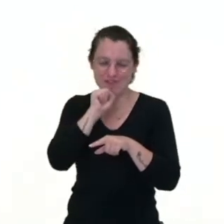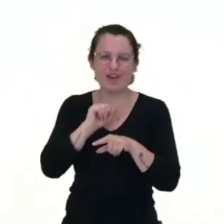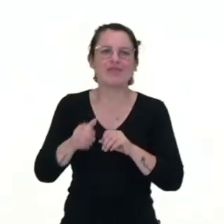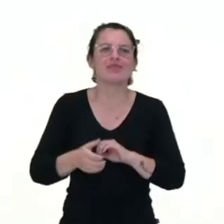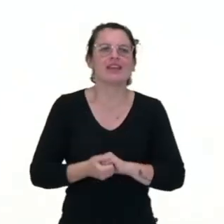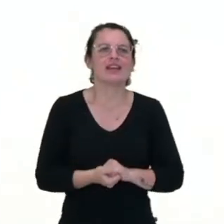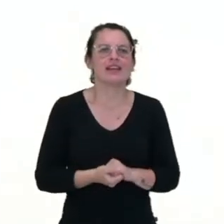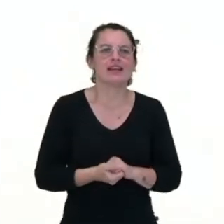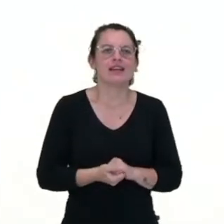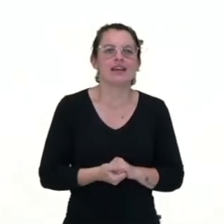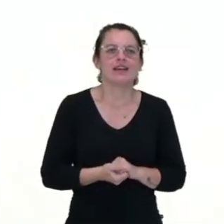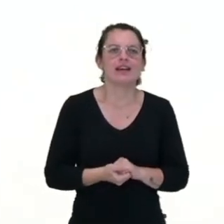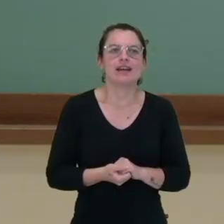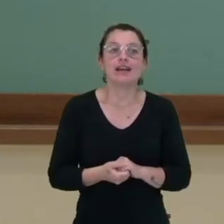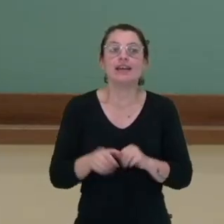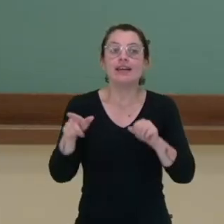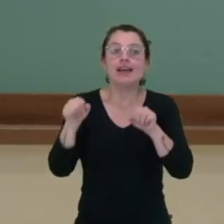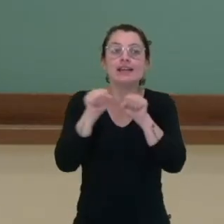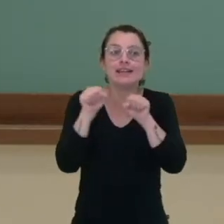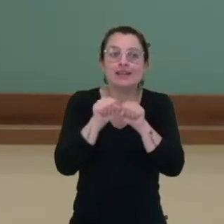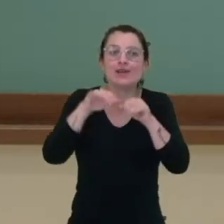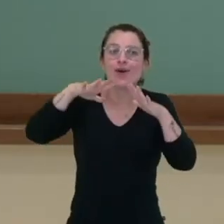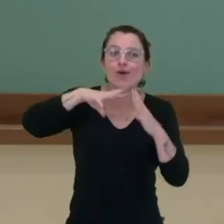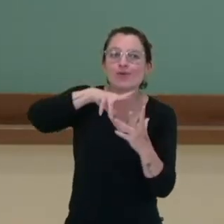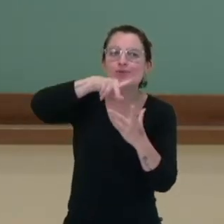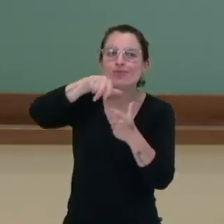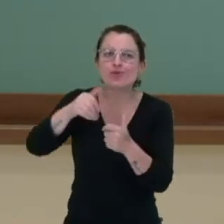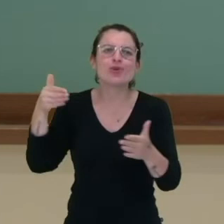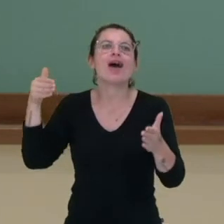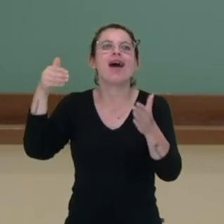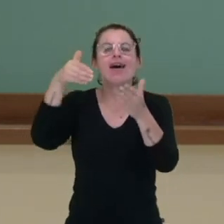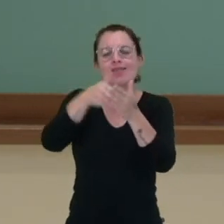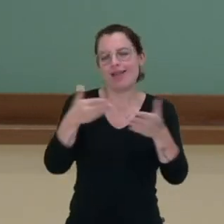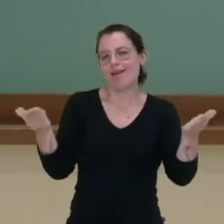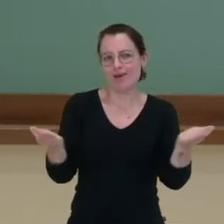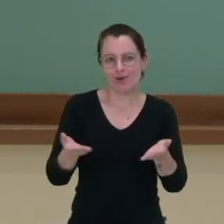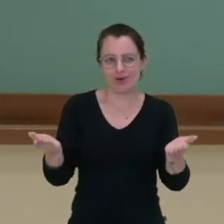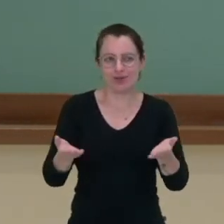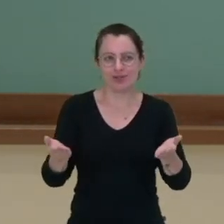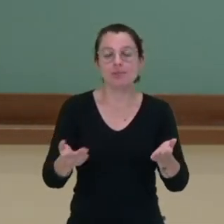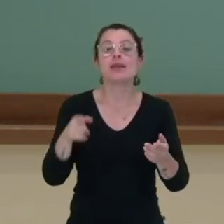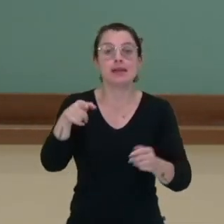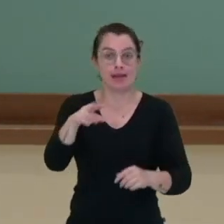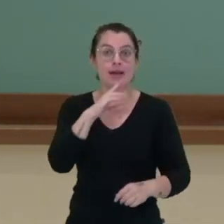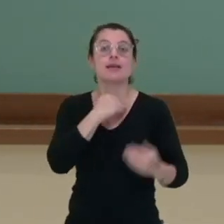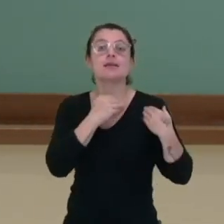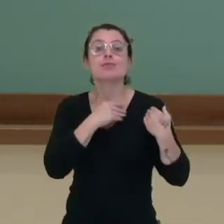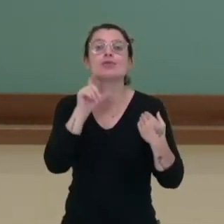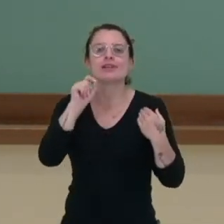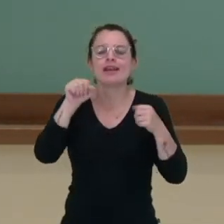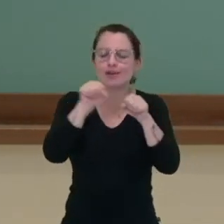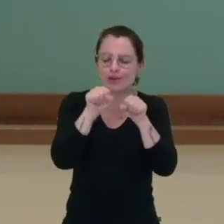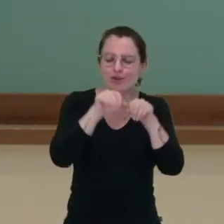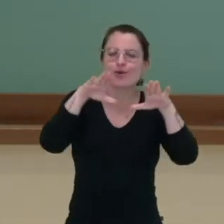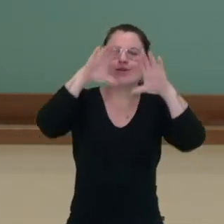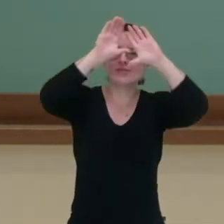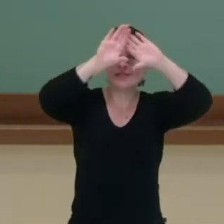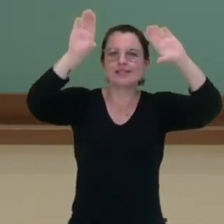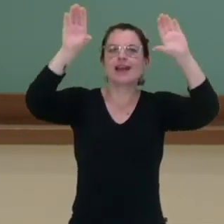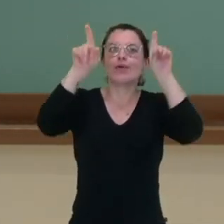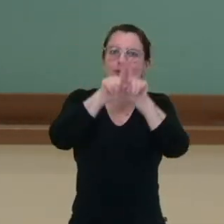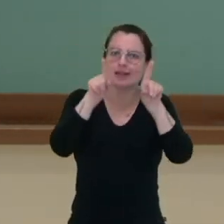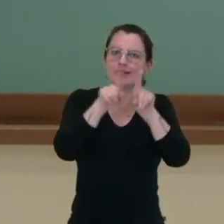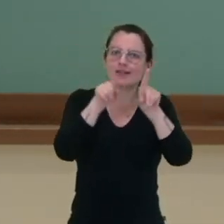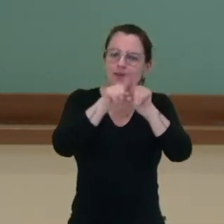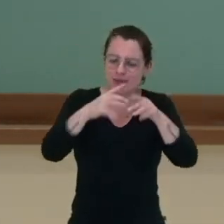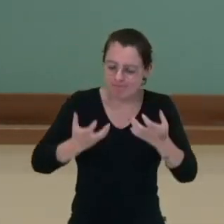a forma atual. E ele também foi responsável por criar os céus e as matas. Então vejam, pessoal, quando a